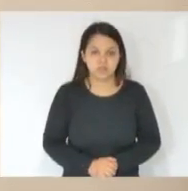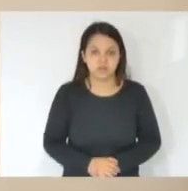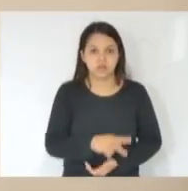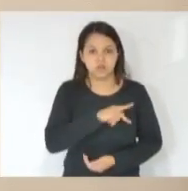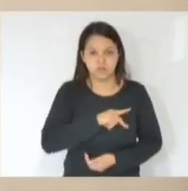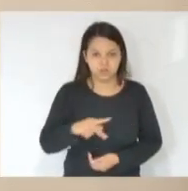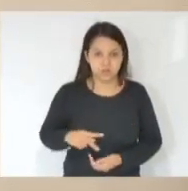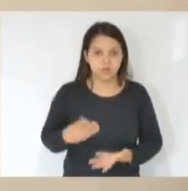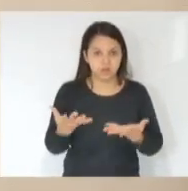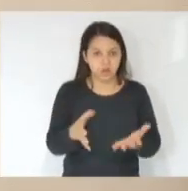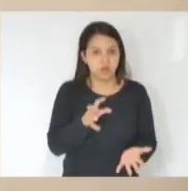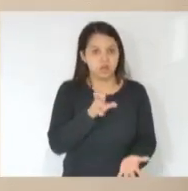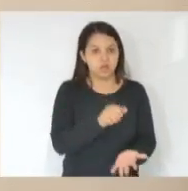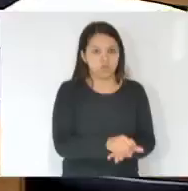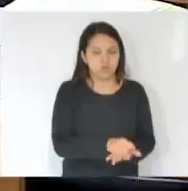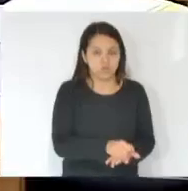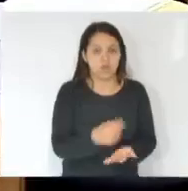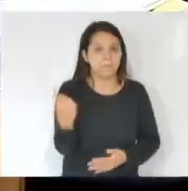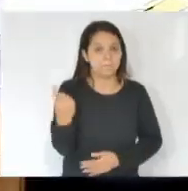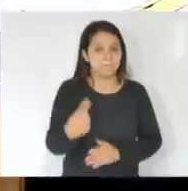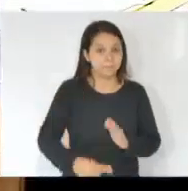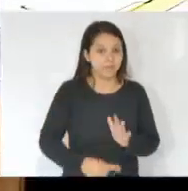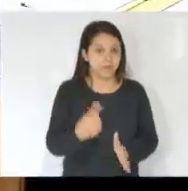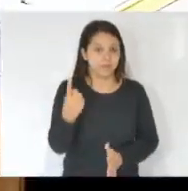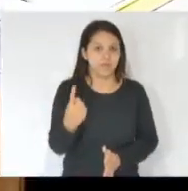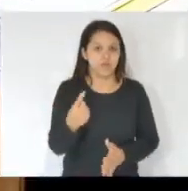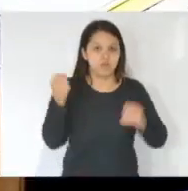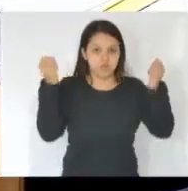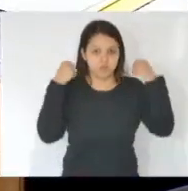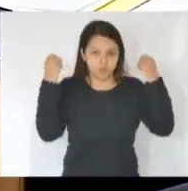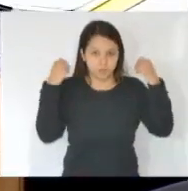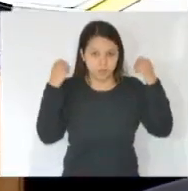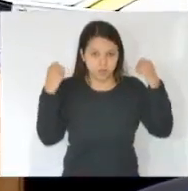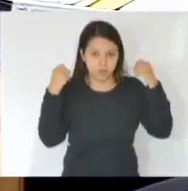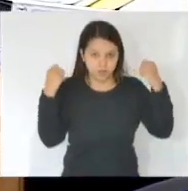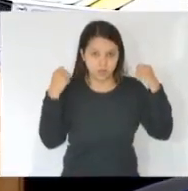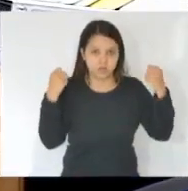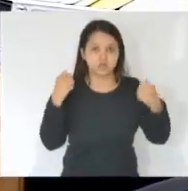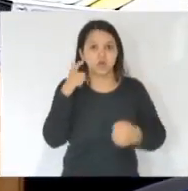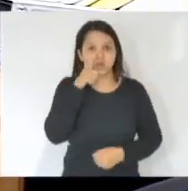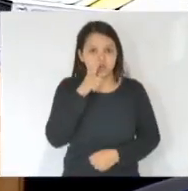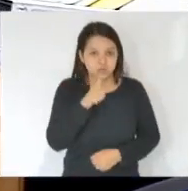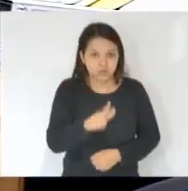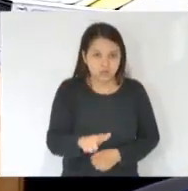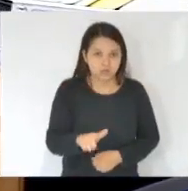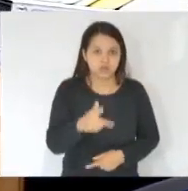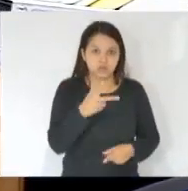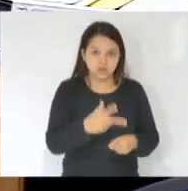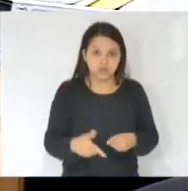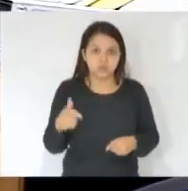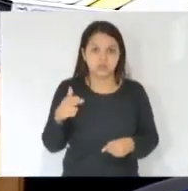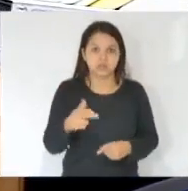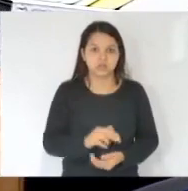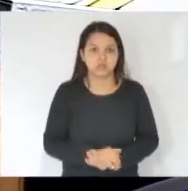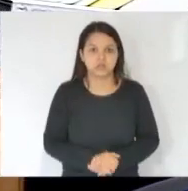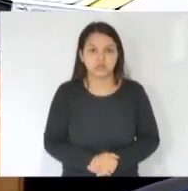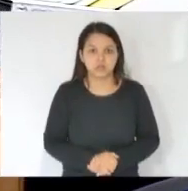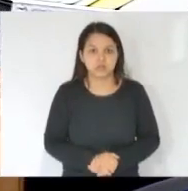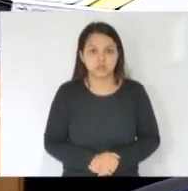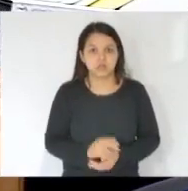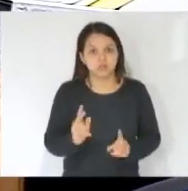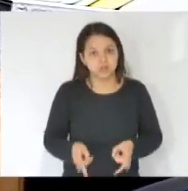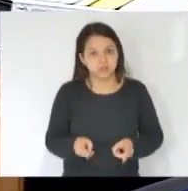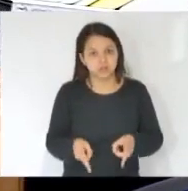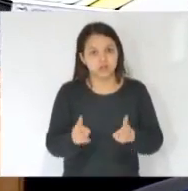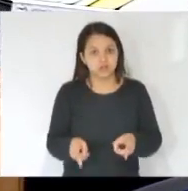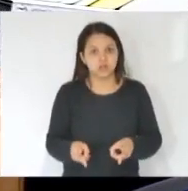fazer o registro que é a primeira vez que Chapecó, né, deputado Altair, consegue esta façanha que sempre